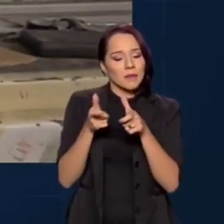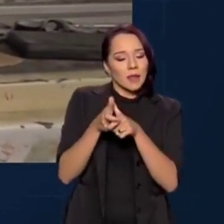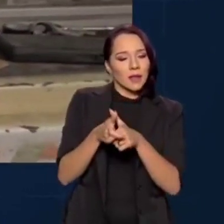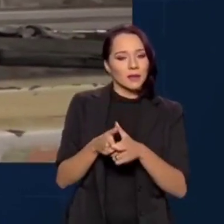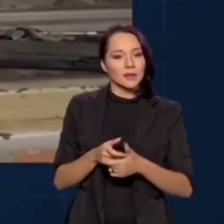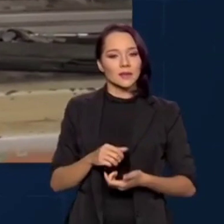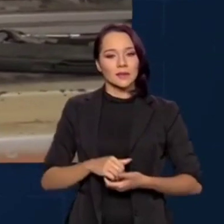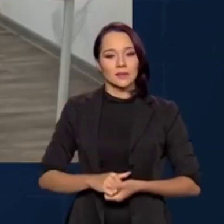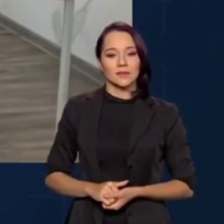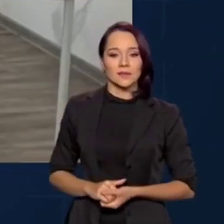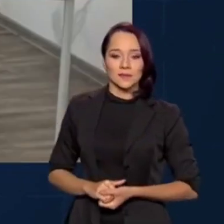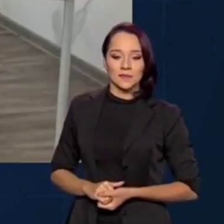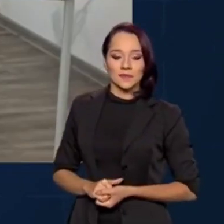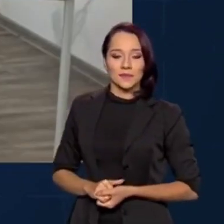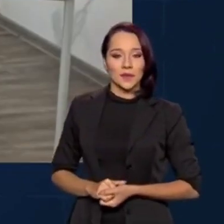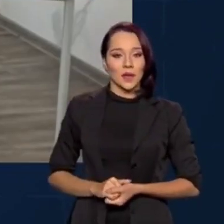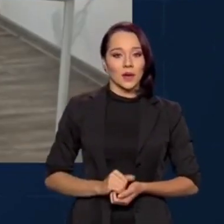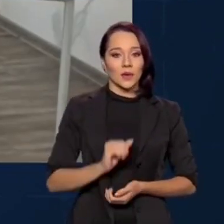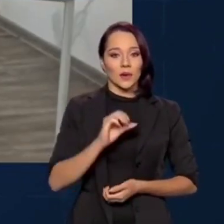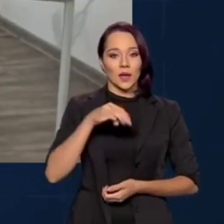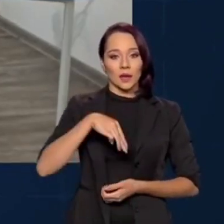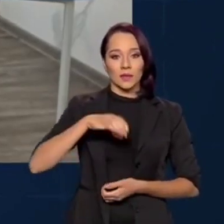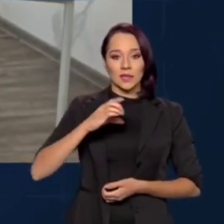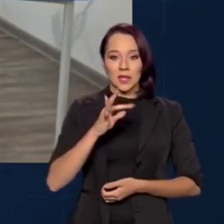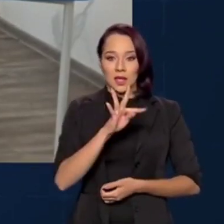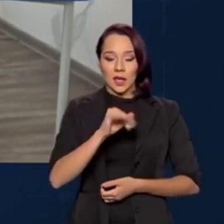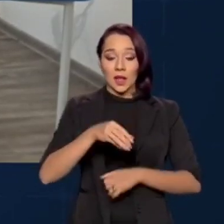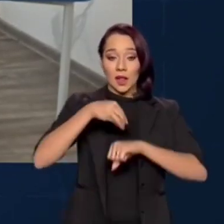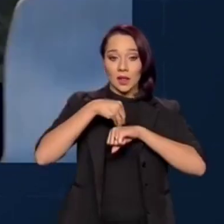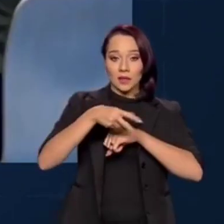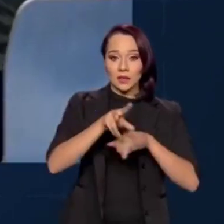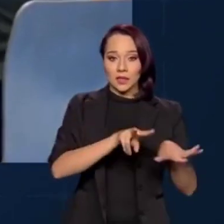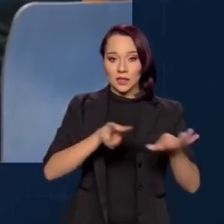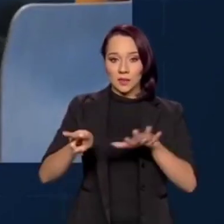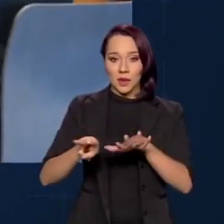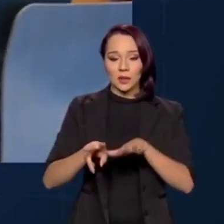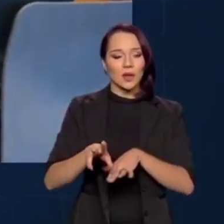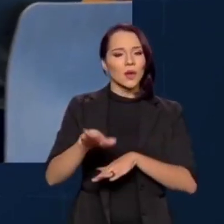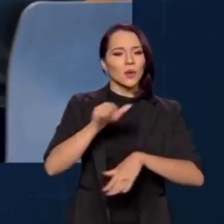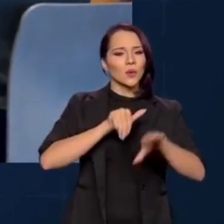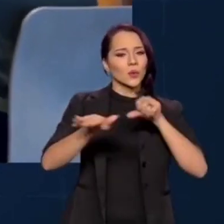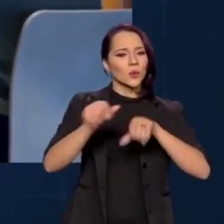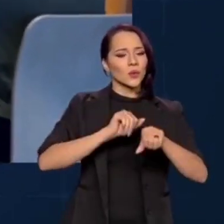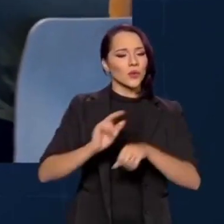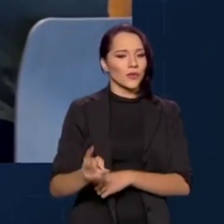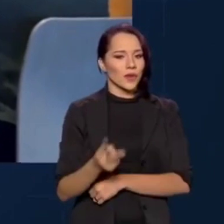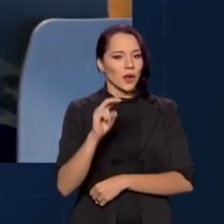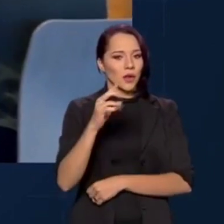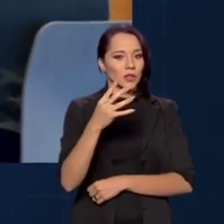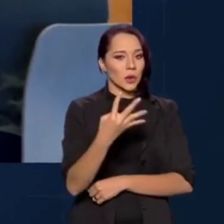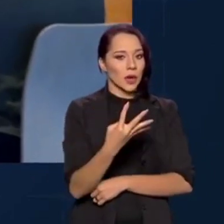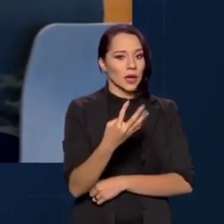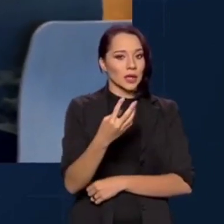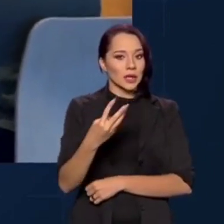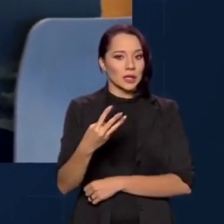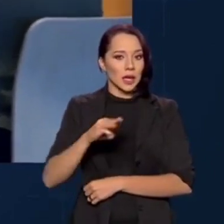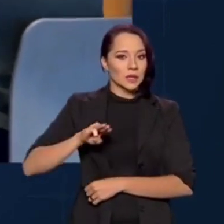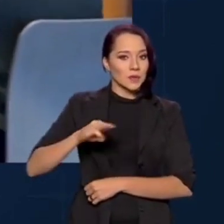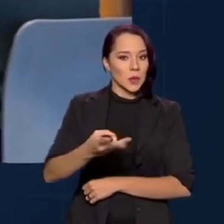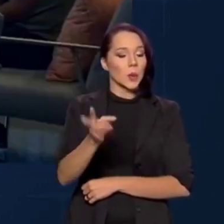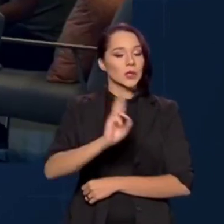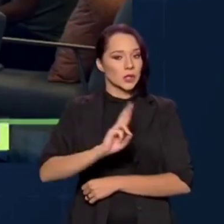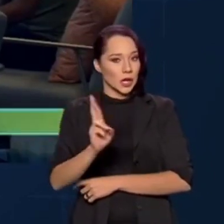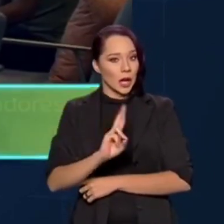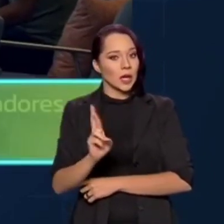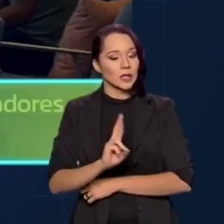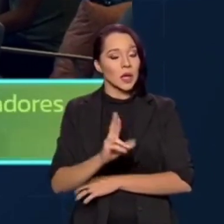Empresas. O MCTI lançou nessa semana uma chamada pública no valor de 43 milhões de